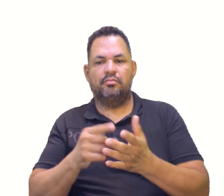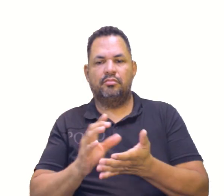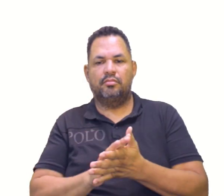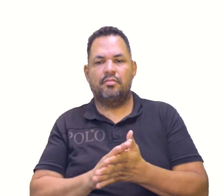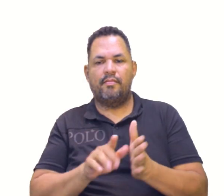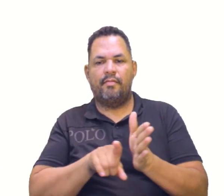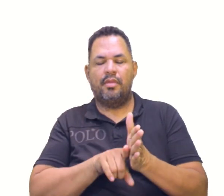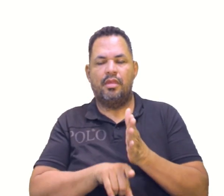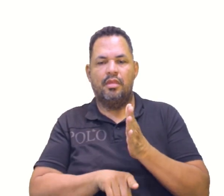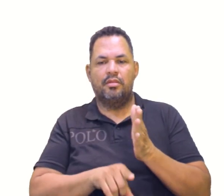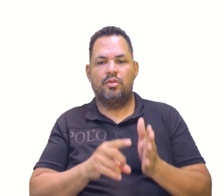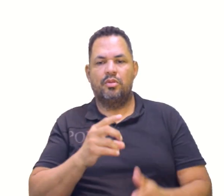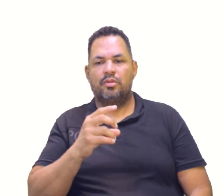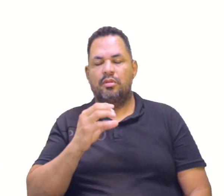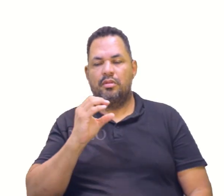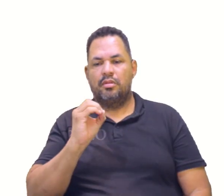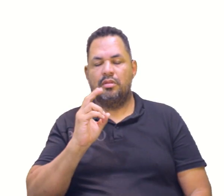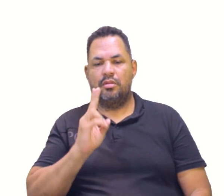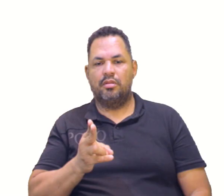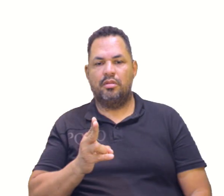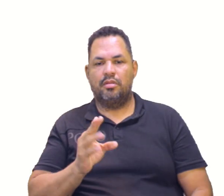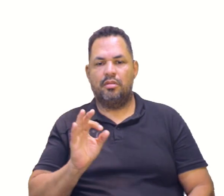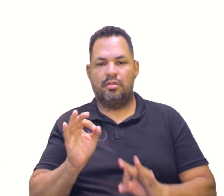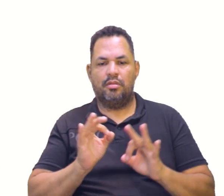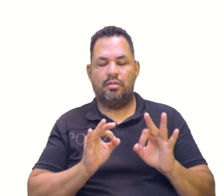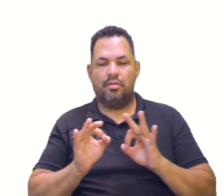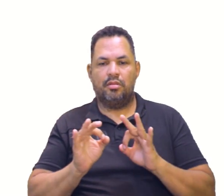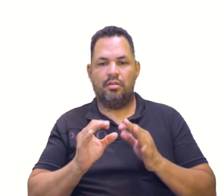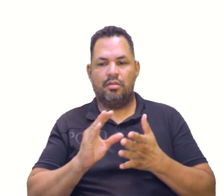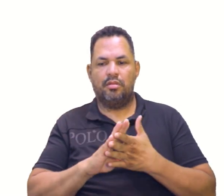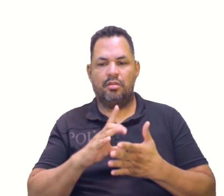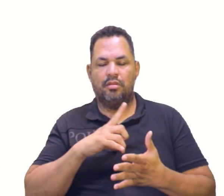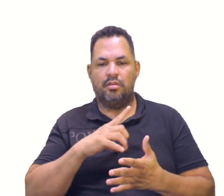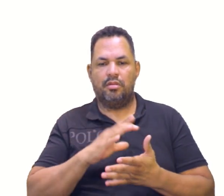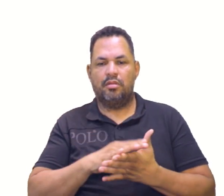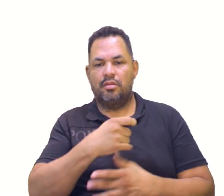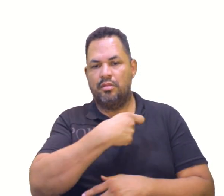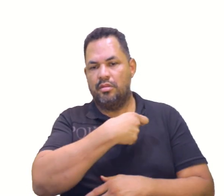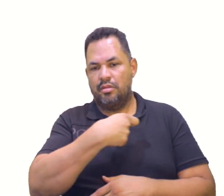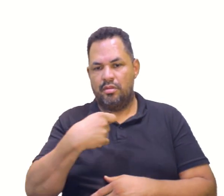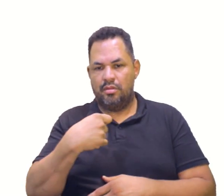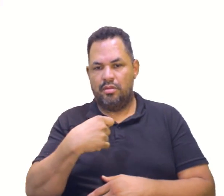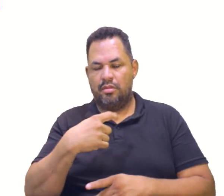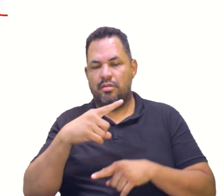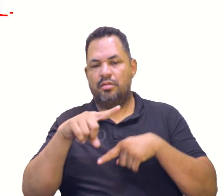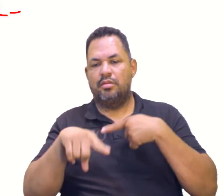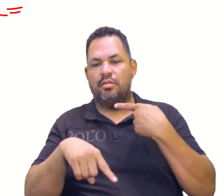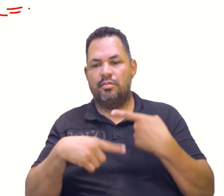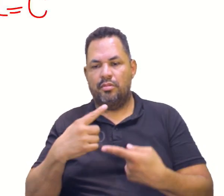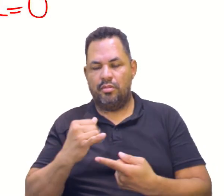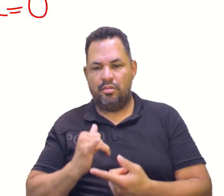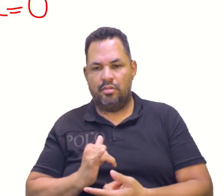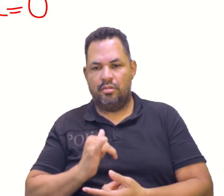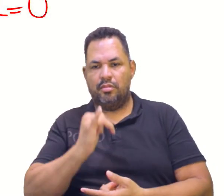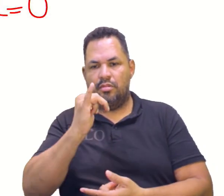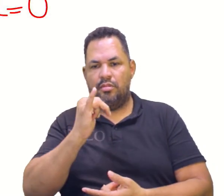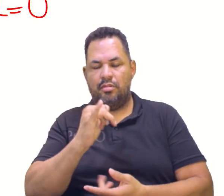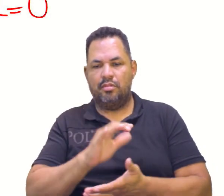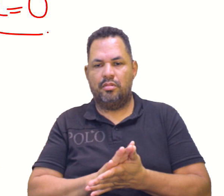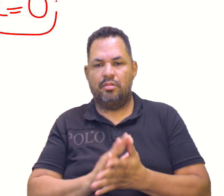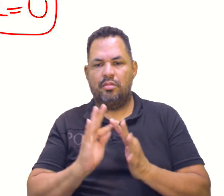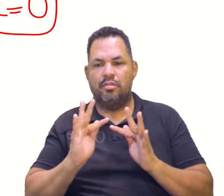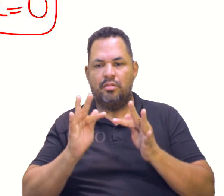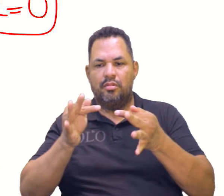e iguala a 0. Só para ficar mais organizadinho, a gente deixa o x primeiro, o y depois e o termo independente